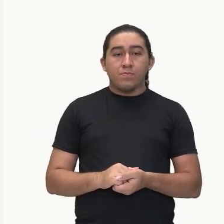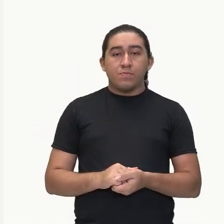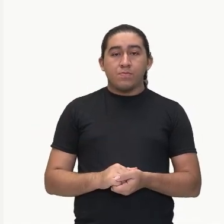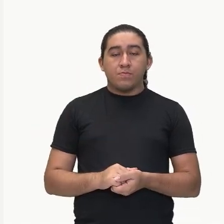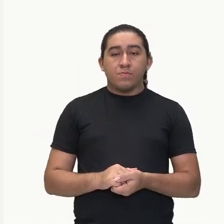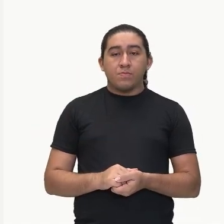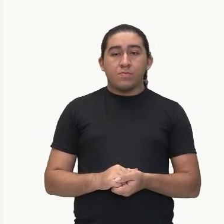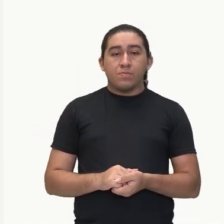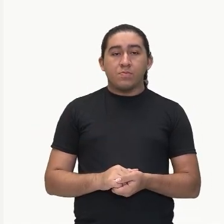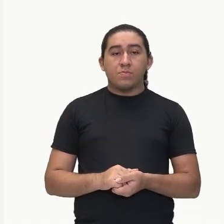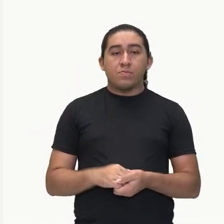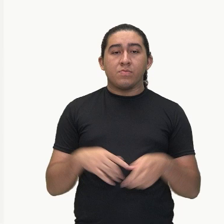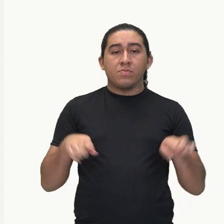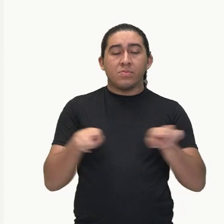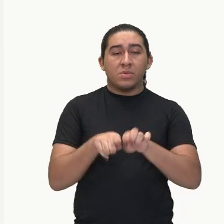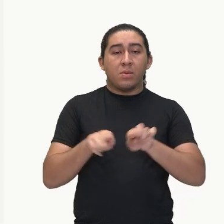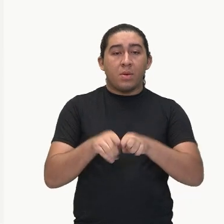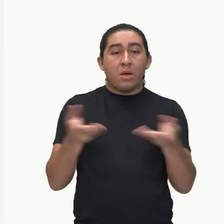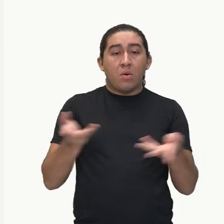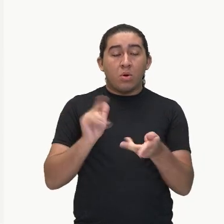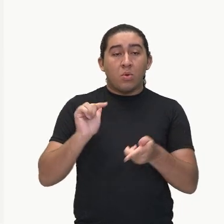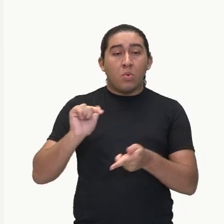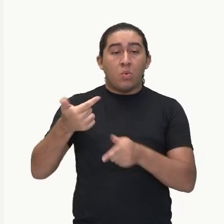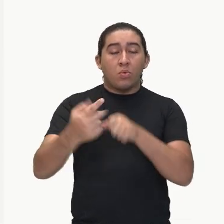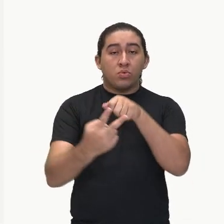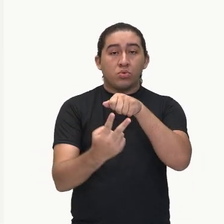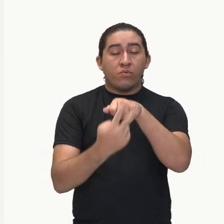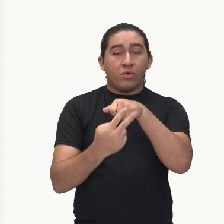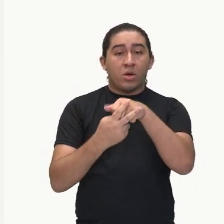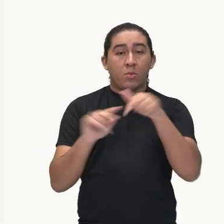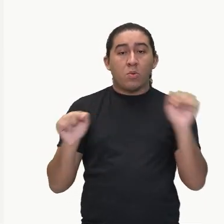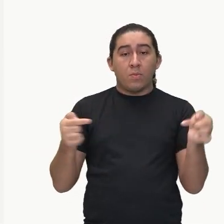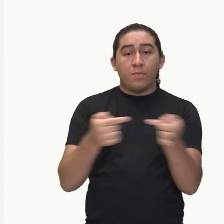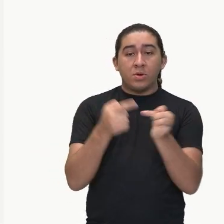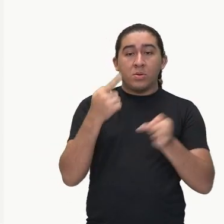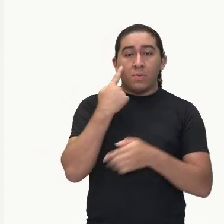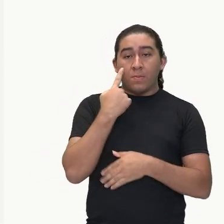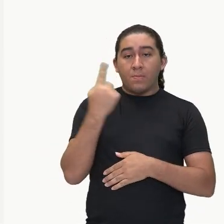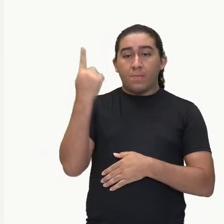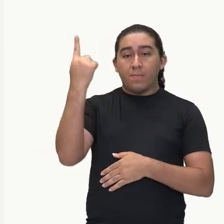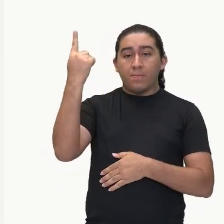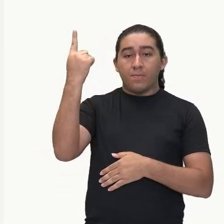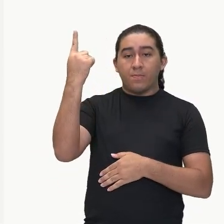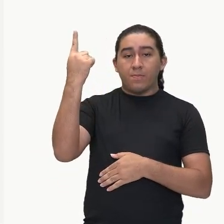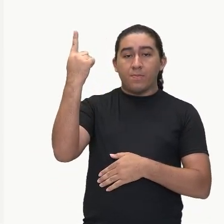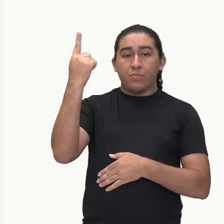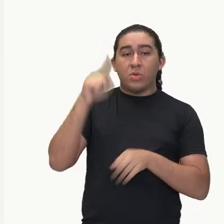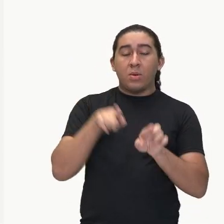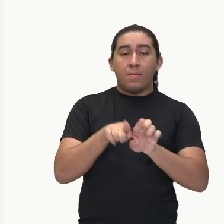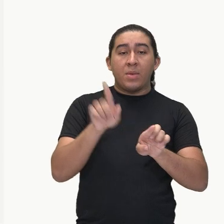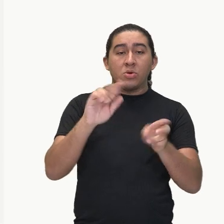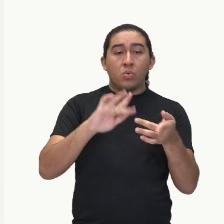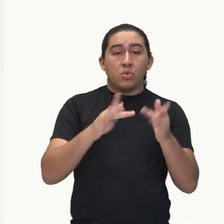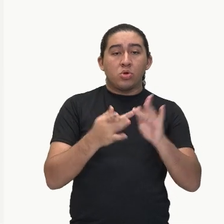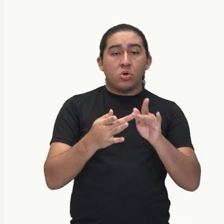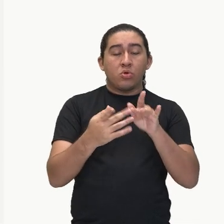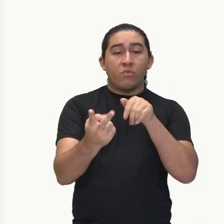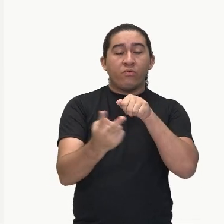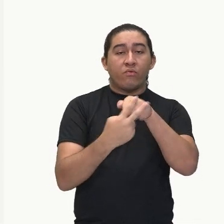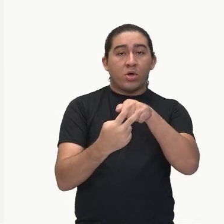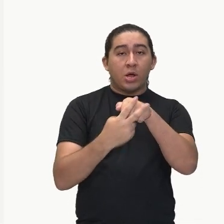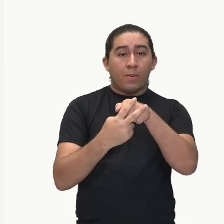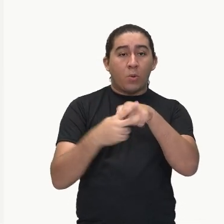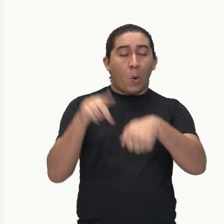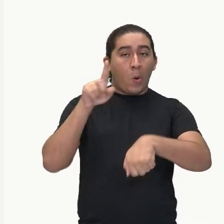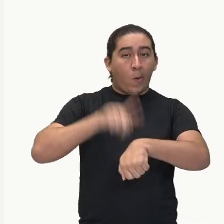Concordância com verbos dar, soar, bater, mais horas. Com horas, o verbo dar,